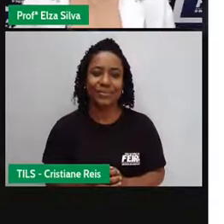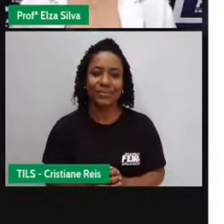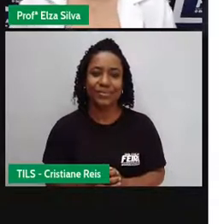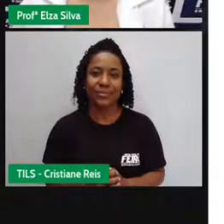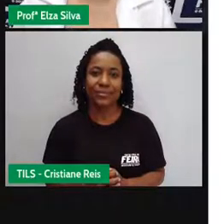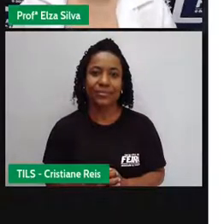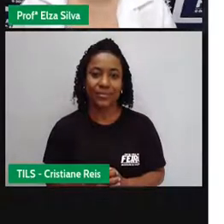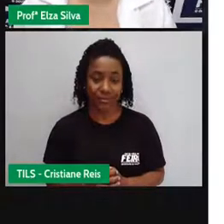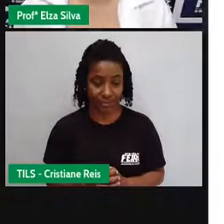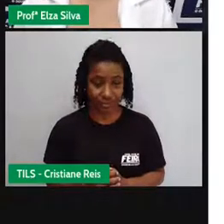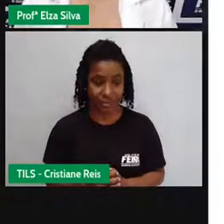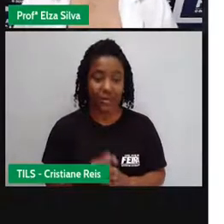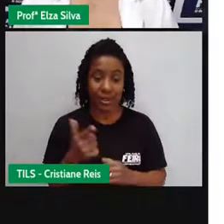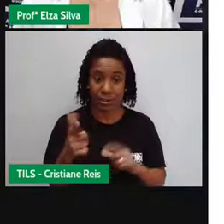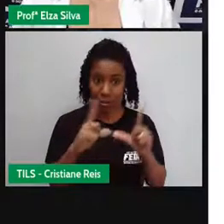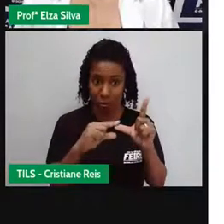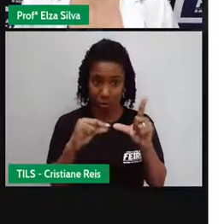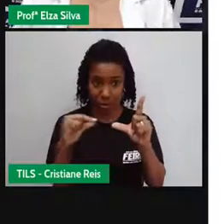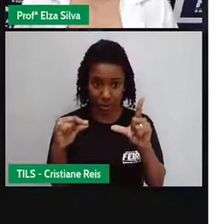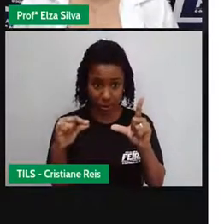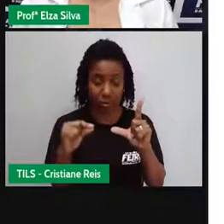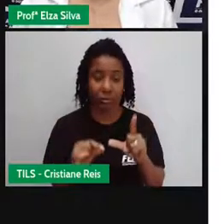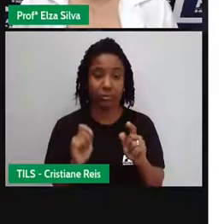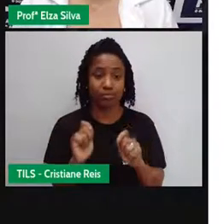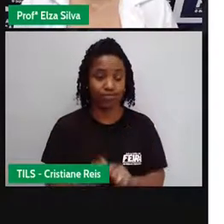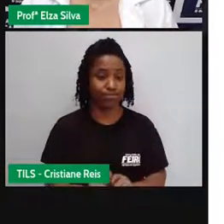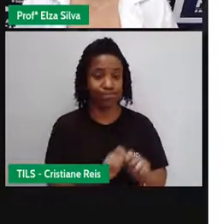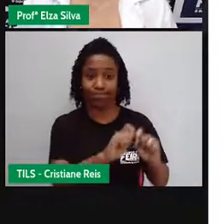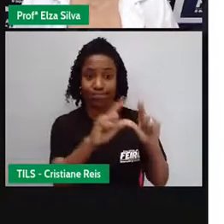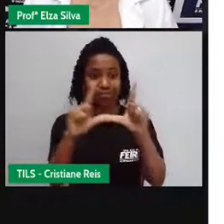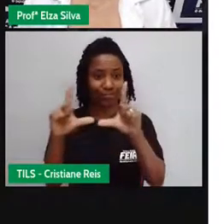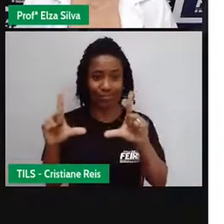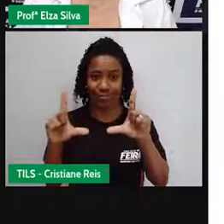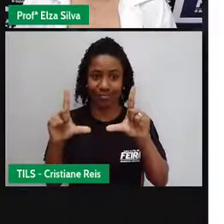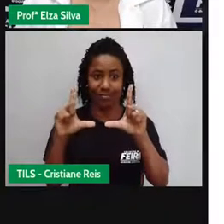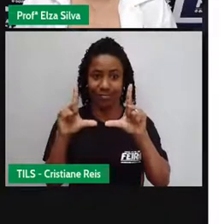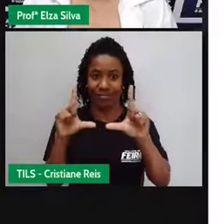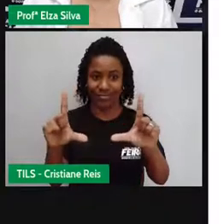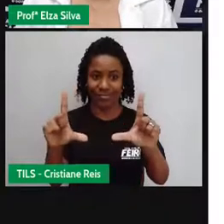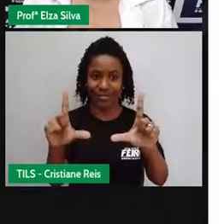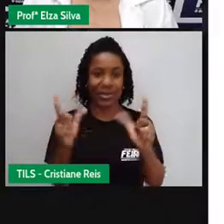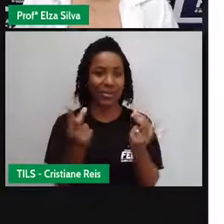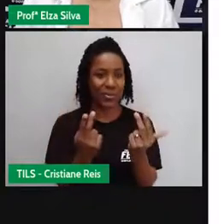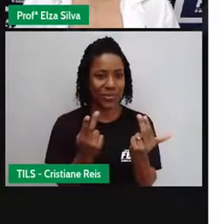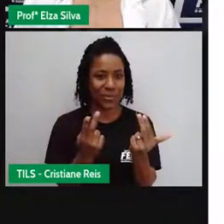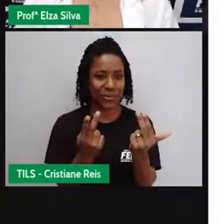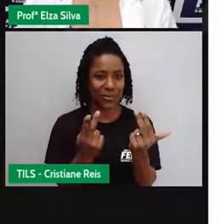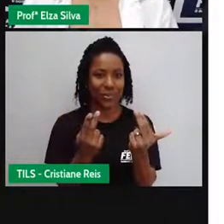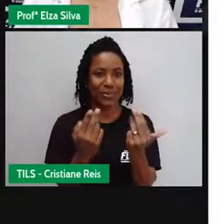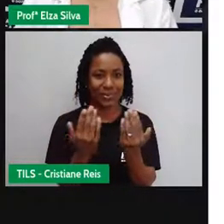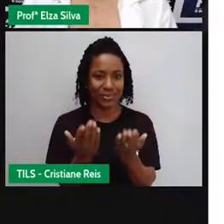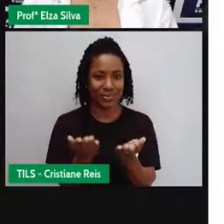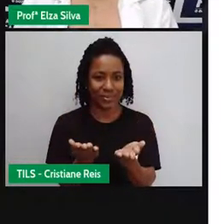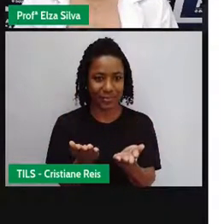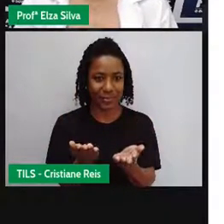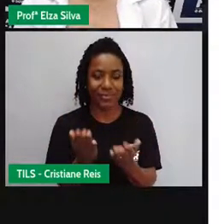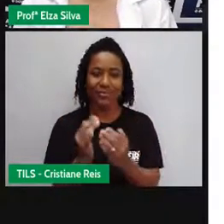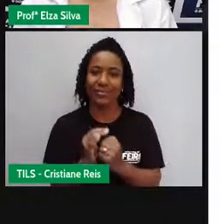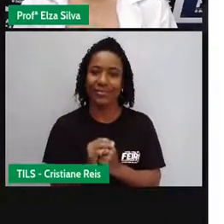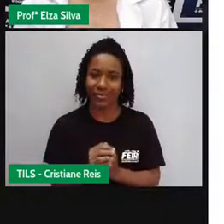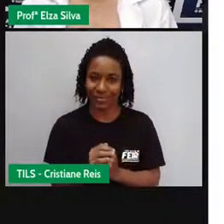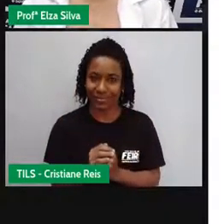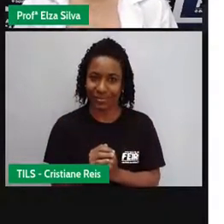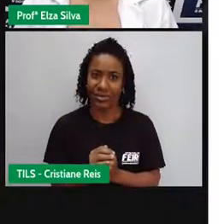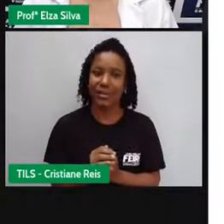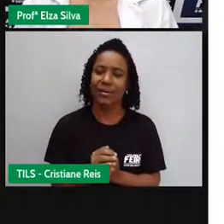Assim que você acessar o link, essa tela será espelhada. E a tarefa aparece